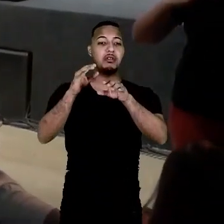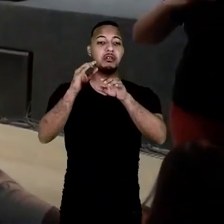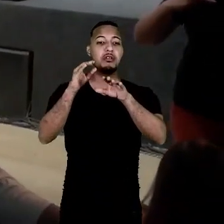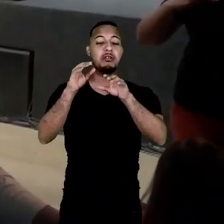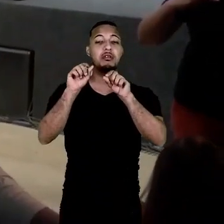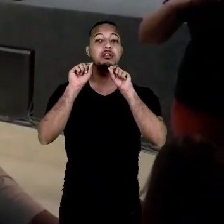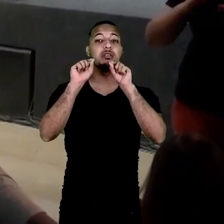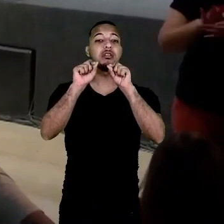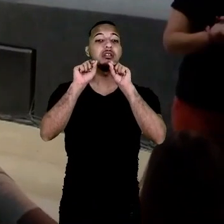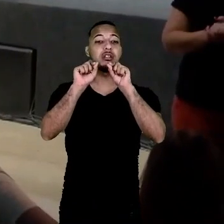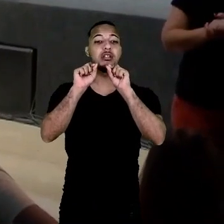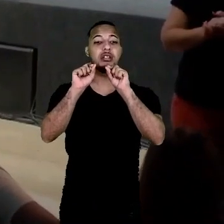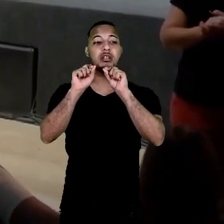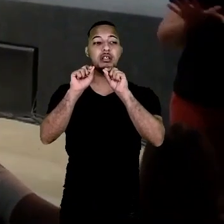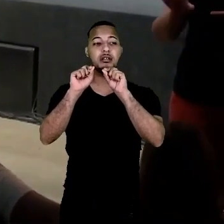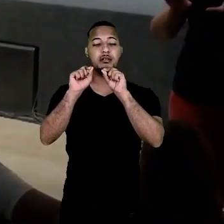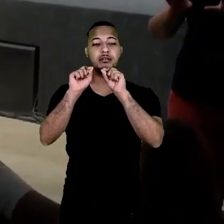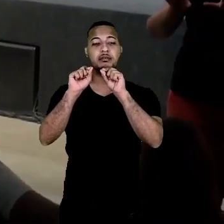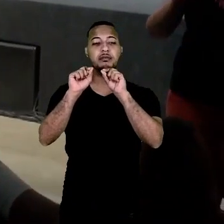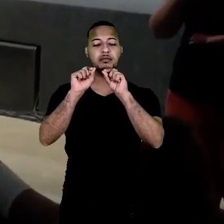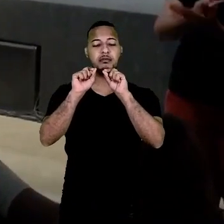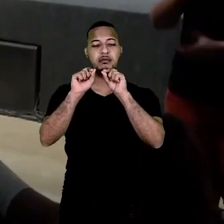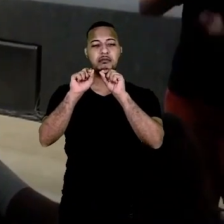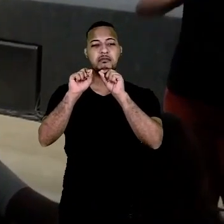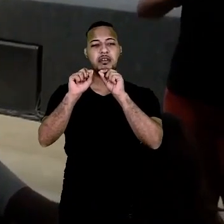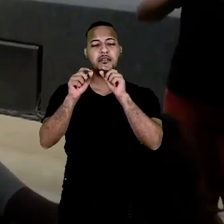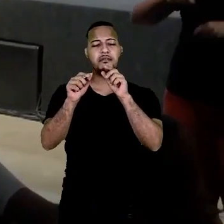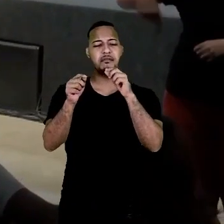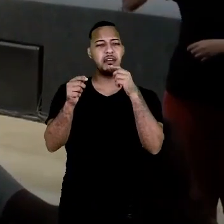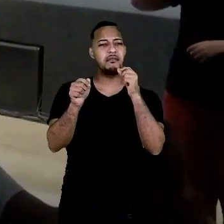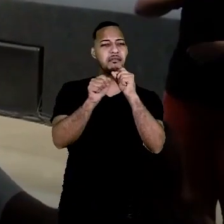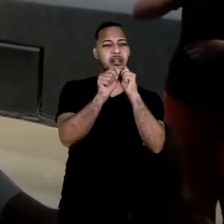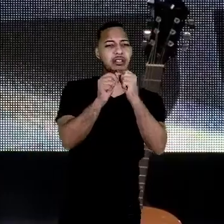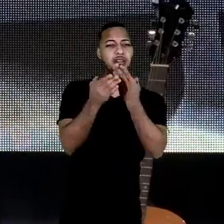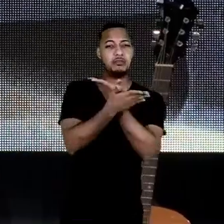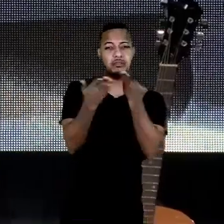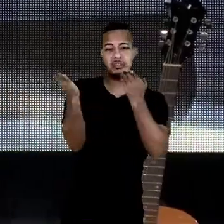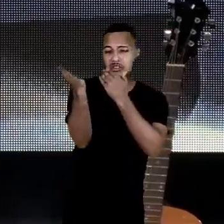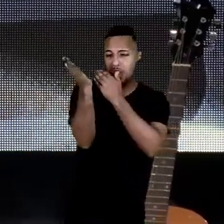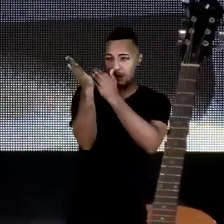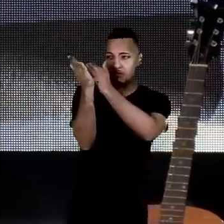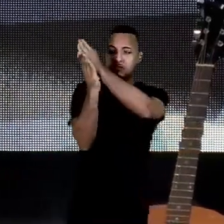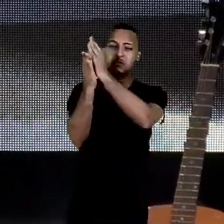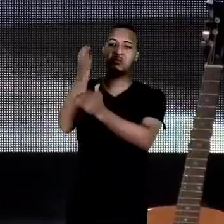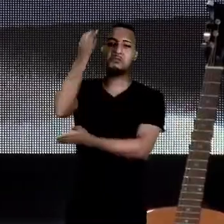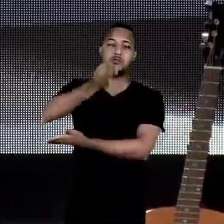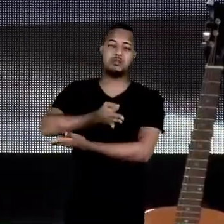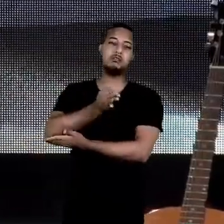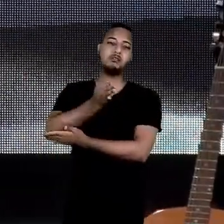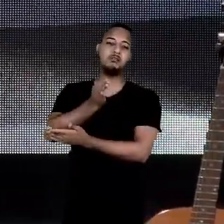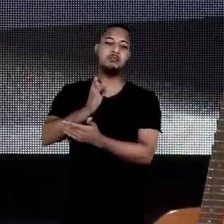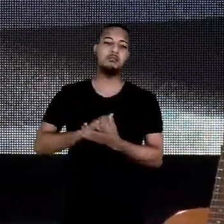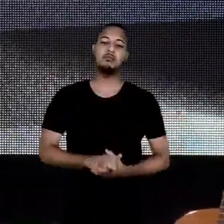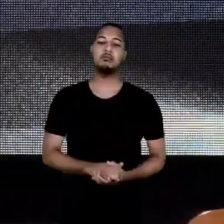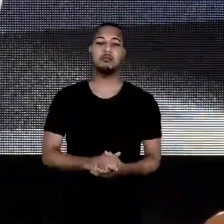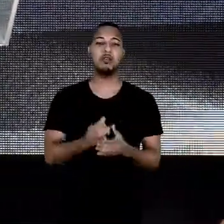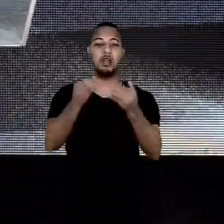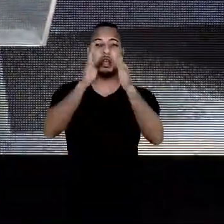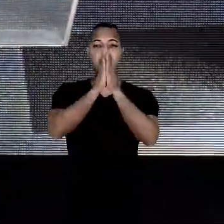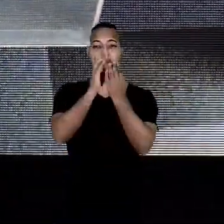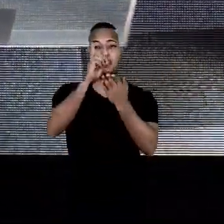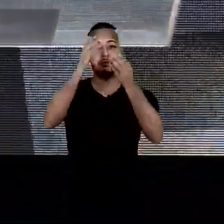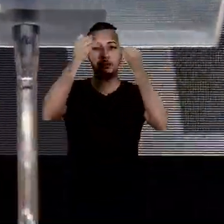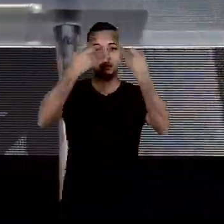vai simplesmente te colocar de volta no caminho certo. Ora, a Bíblia diz em